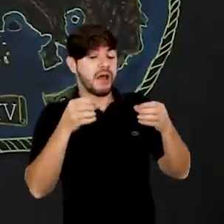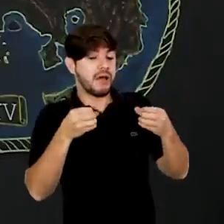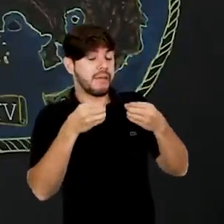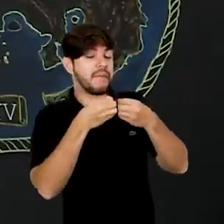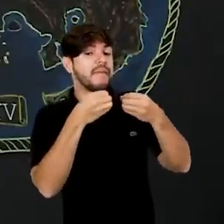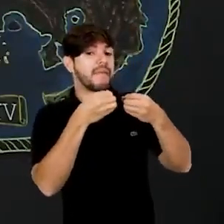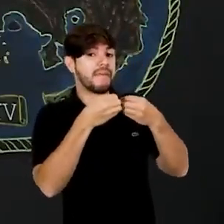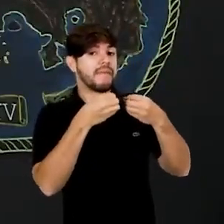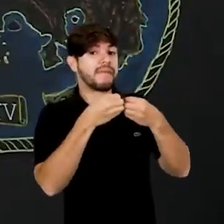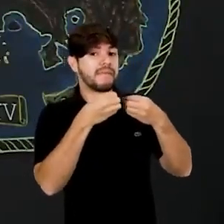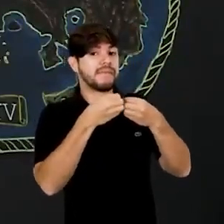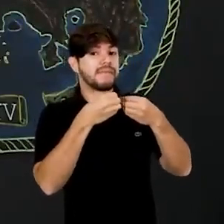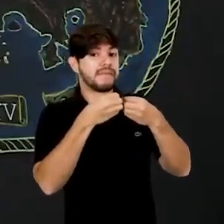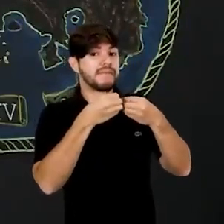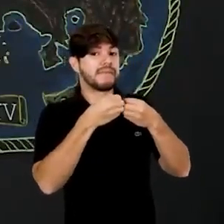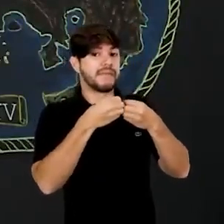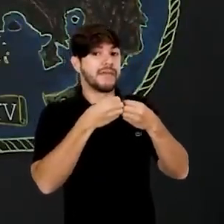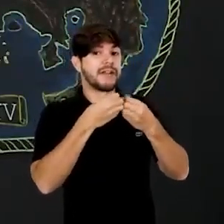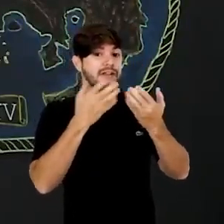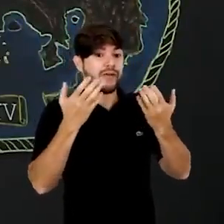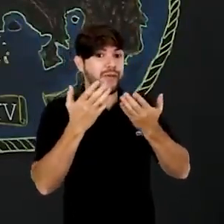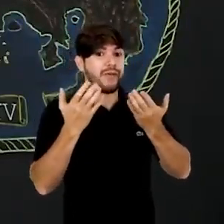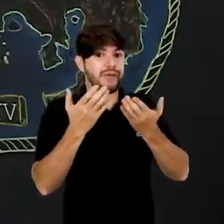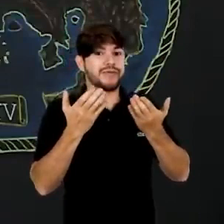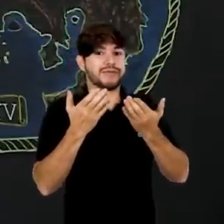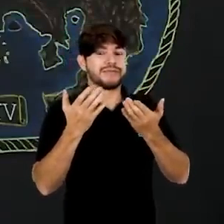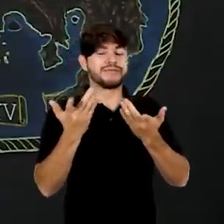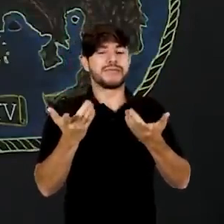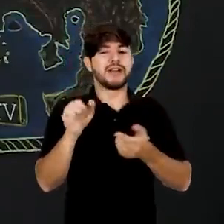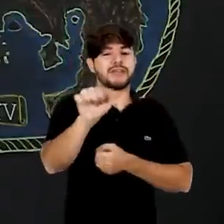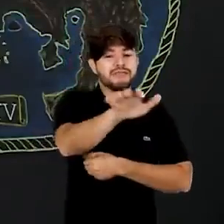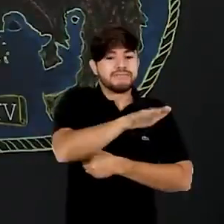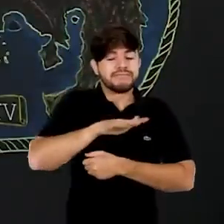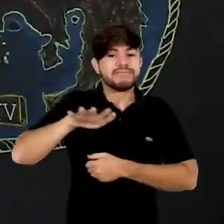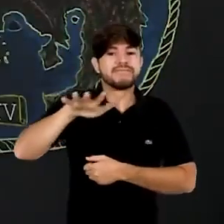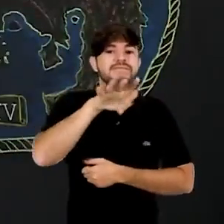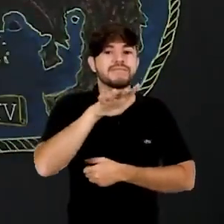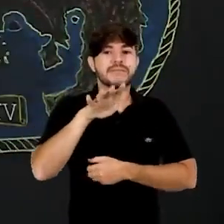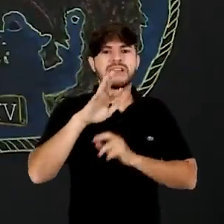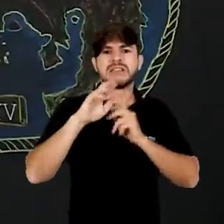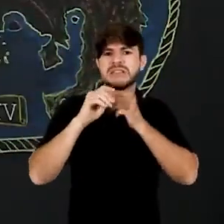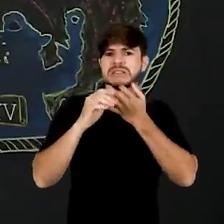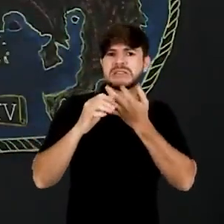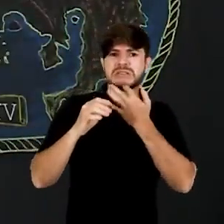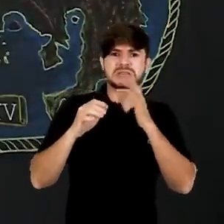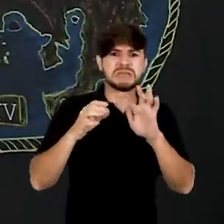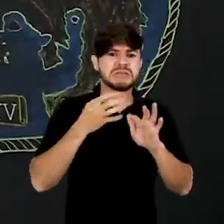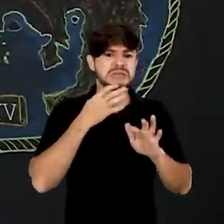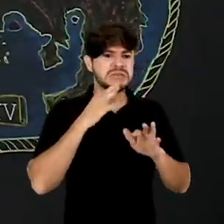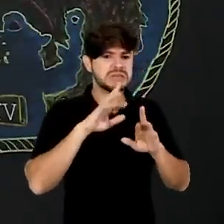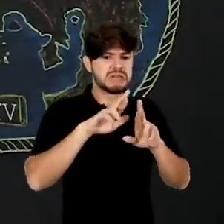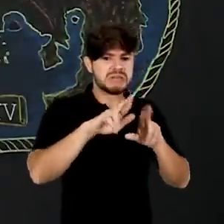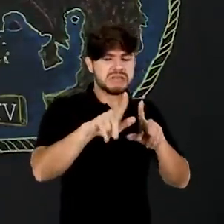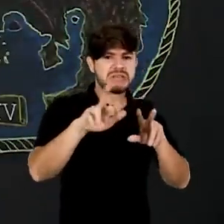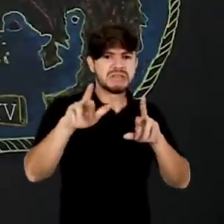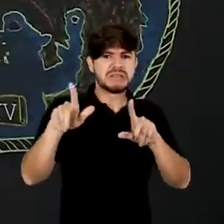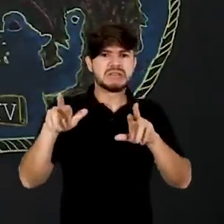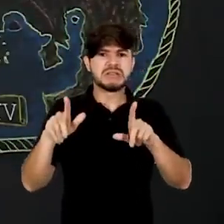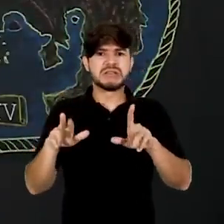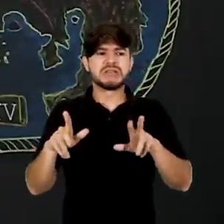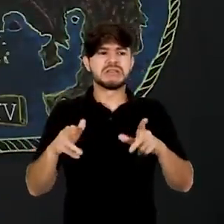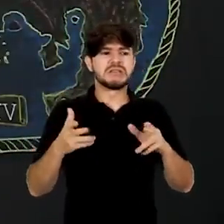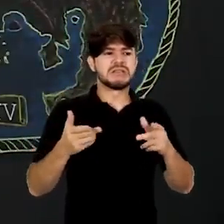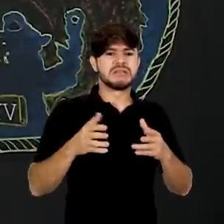que a gente acredita hoje, e essas áreas que eram muito desconhecidas, muito estranhas, mais